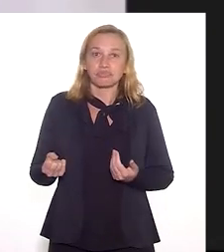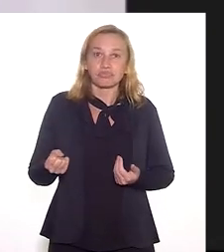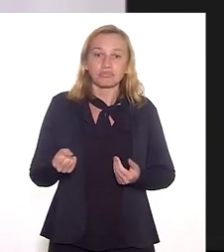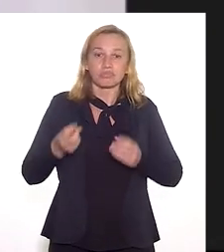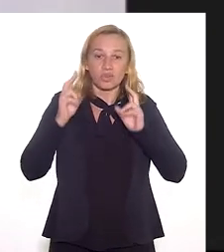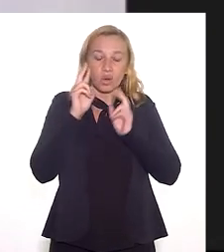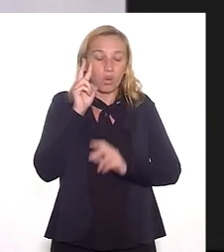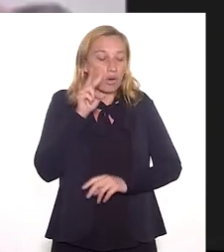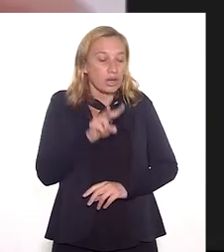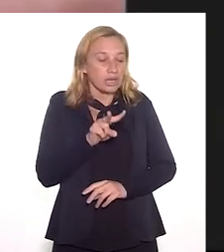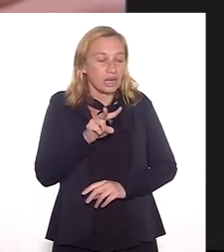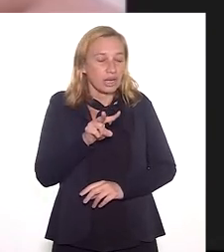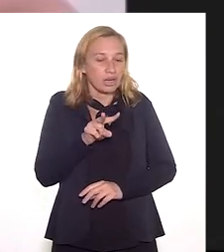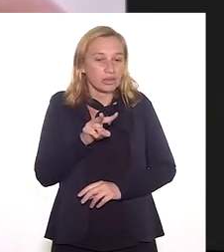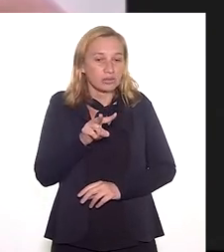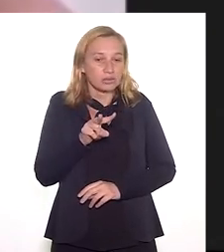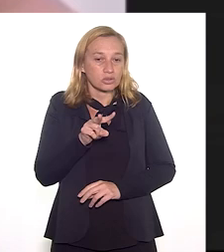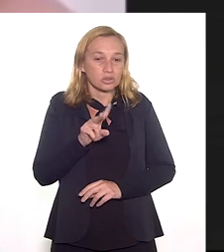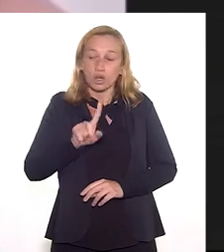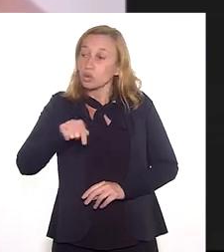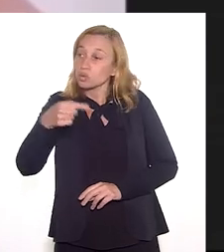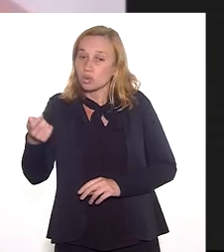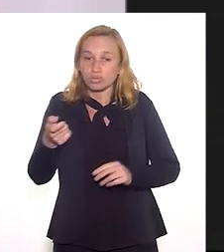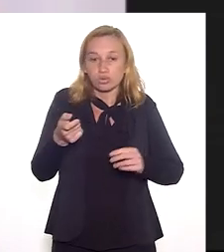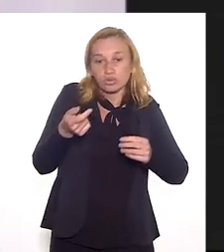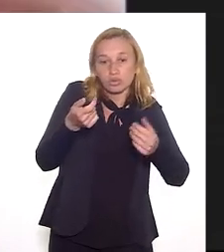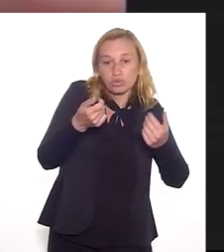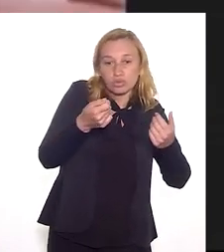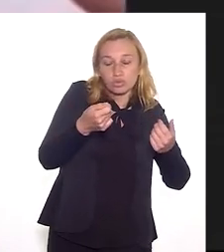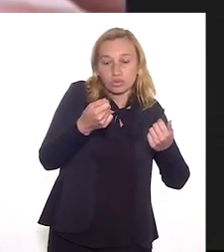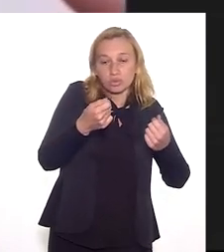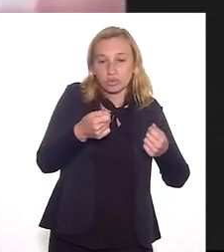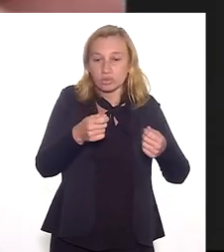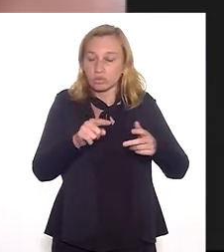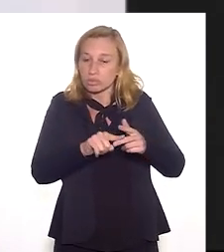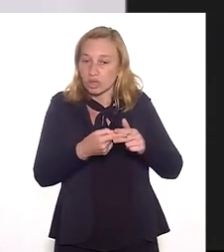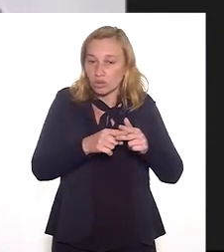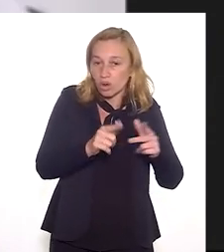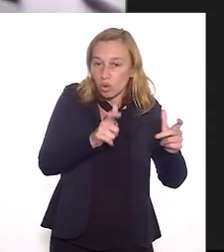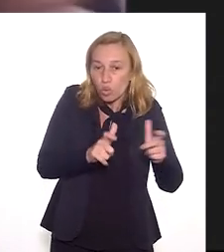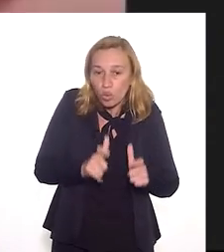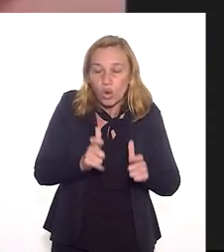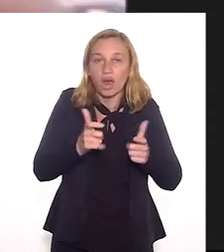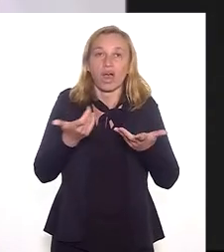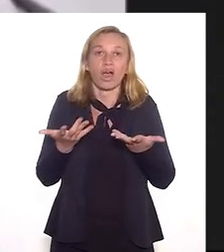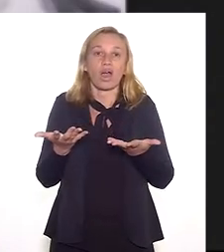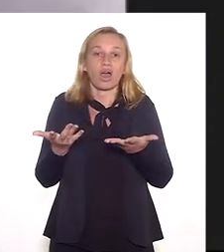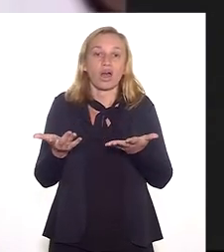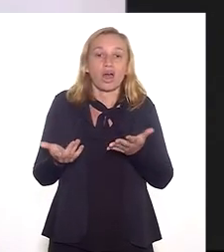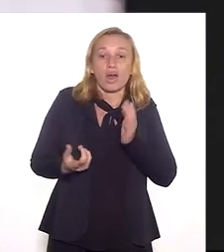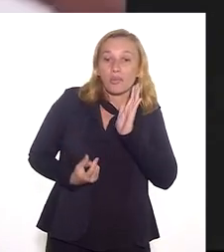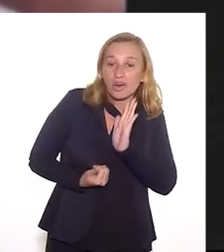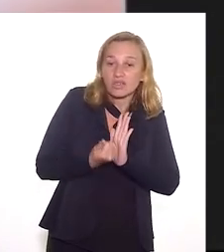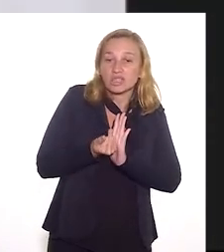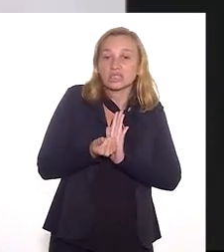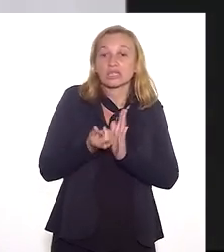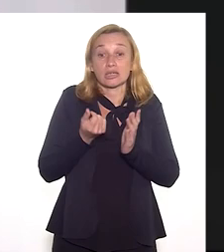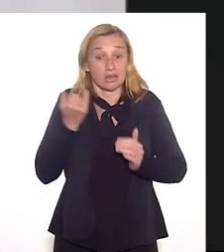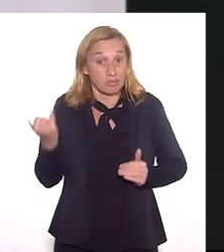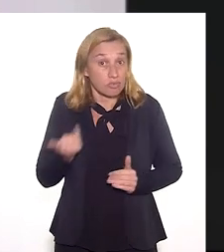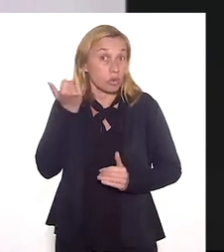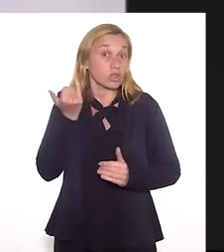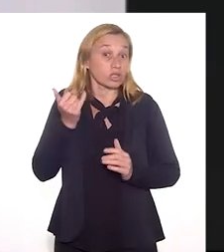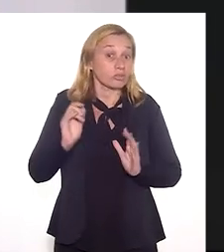o Web Summit, passou a olhar os outros detalhes, né? Então, não só o local, mas também a